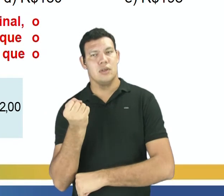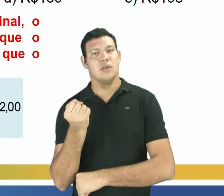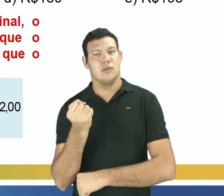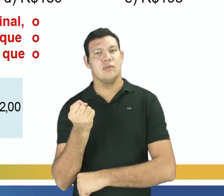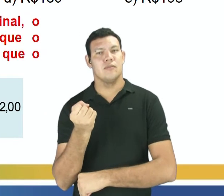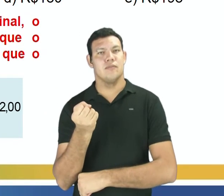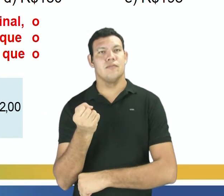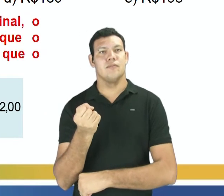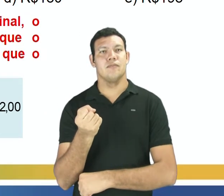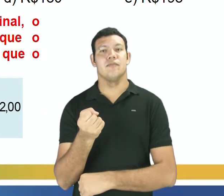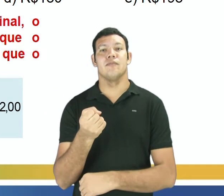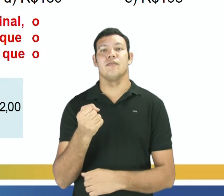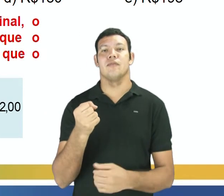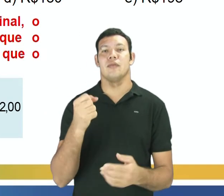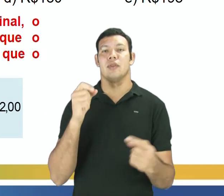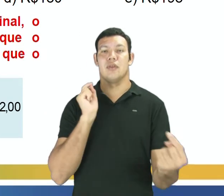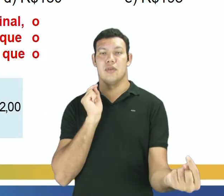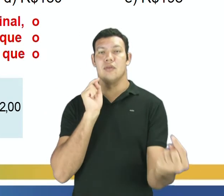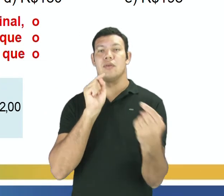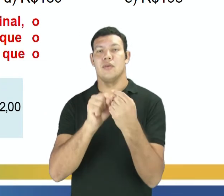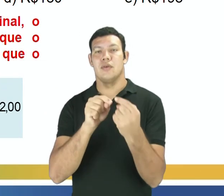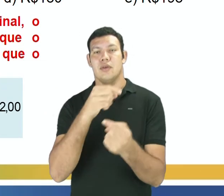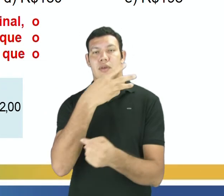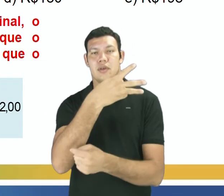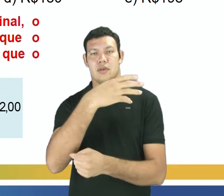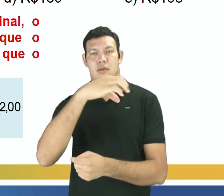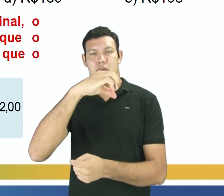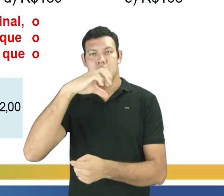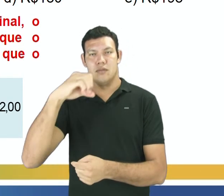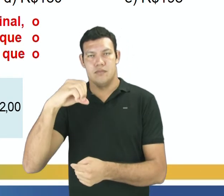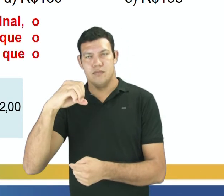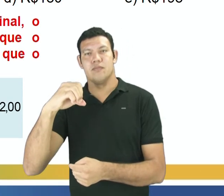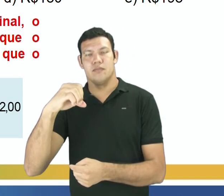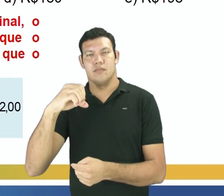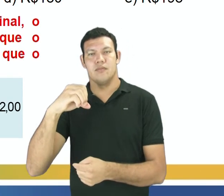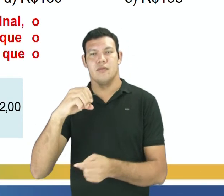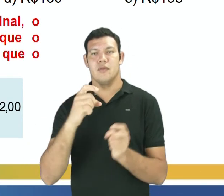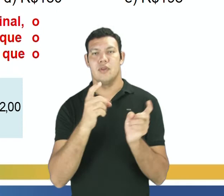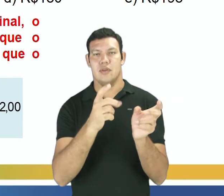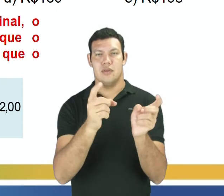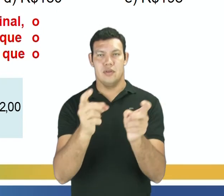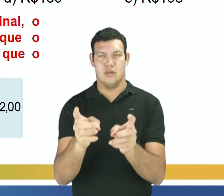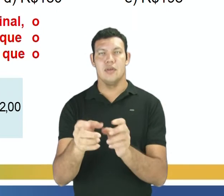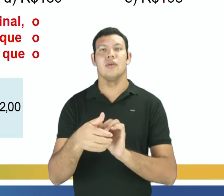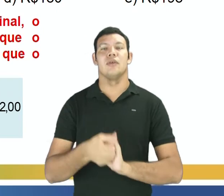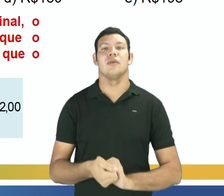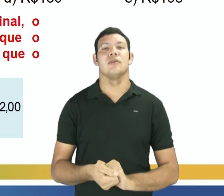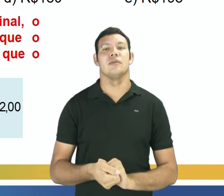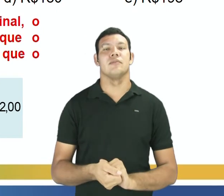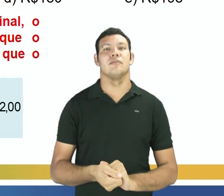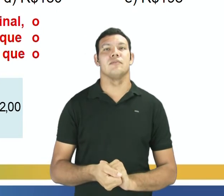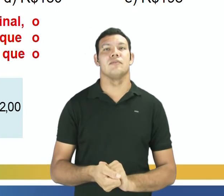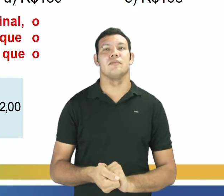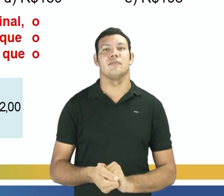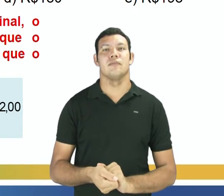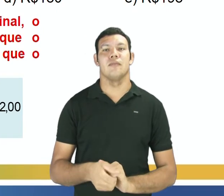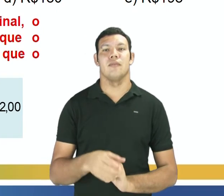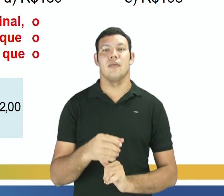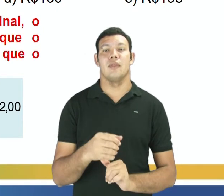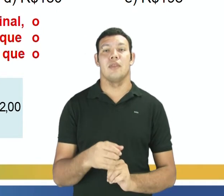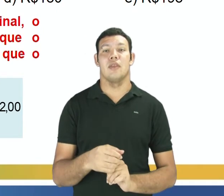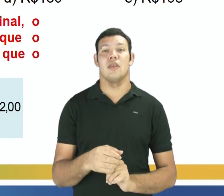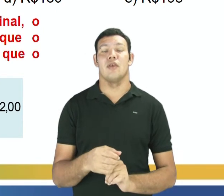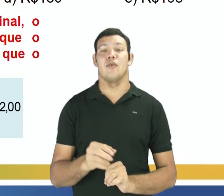aos 390, que é o que excede aqui, olha, os 600, que é a meta, não é, estipulada aqui por